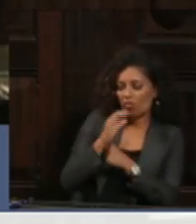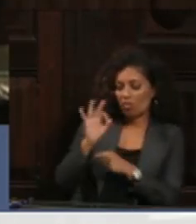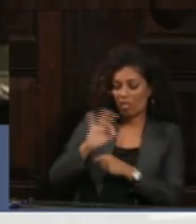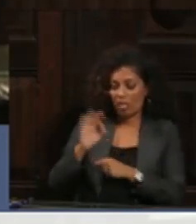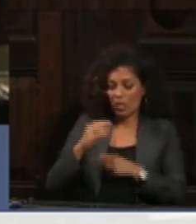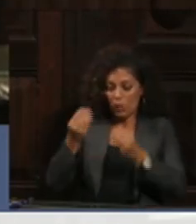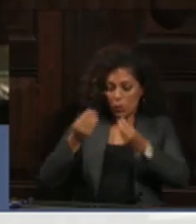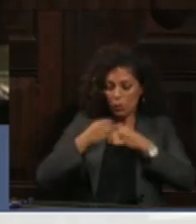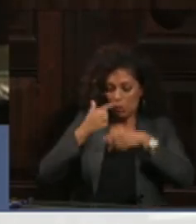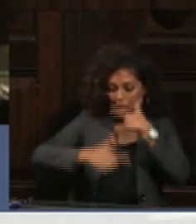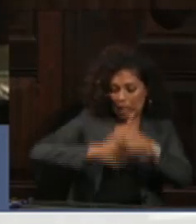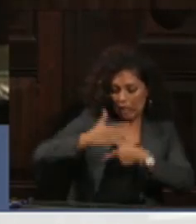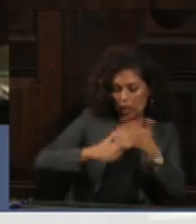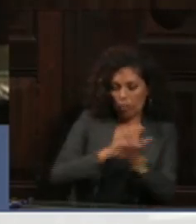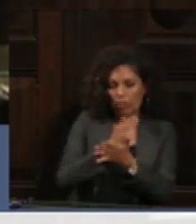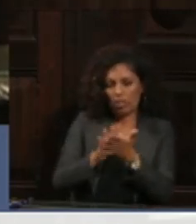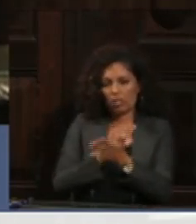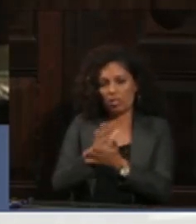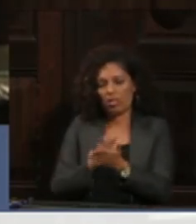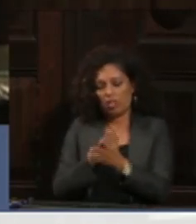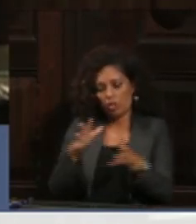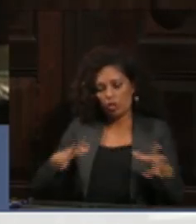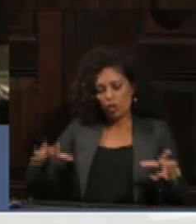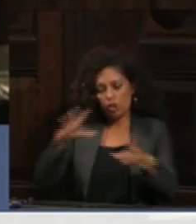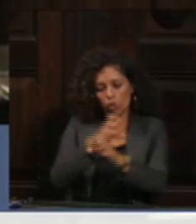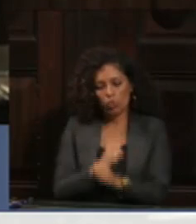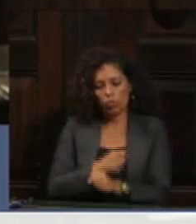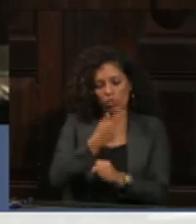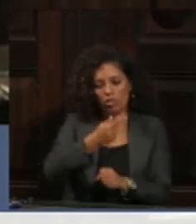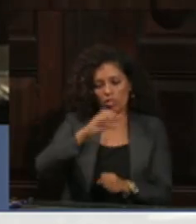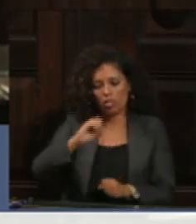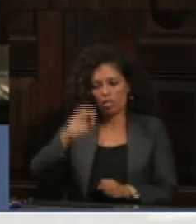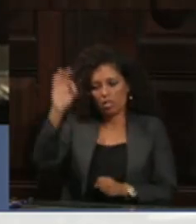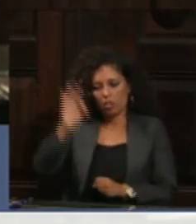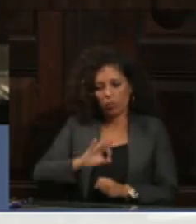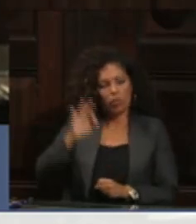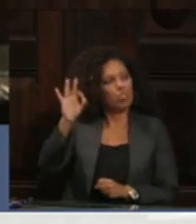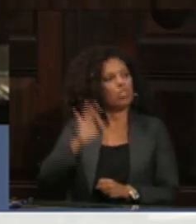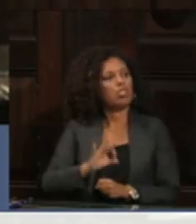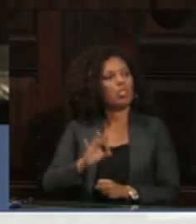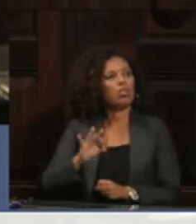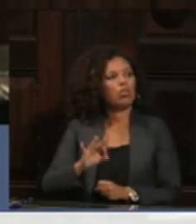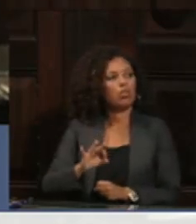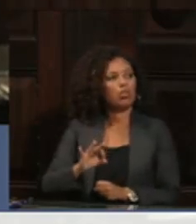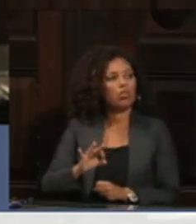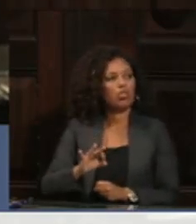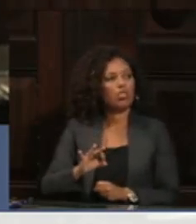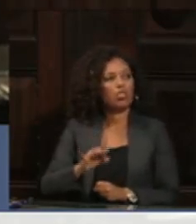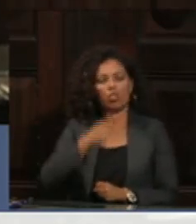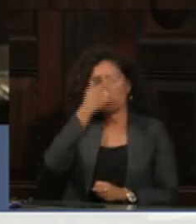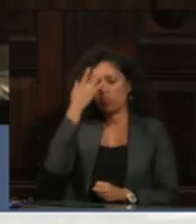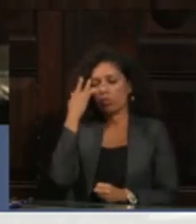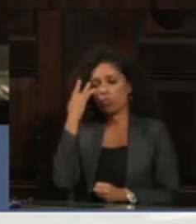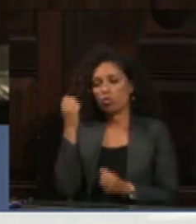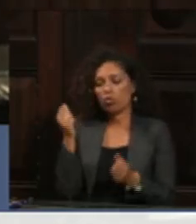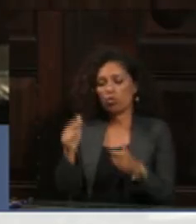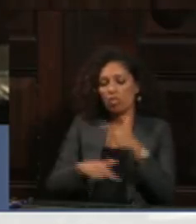No estado do Rio de Janeiro, somos 70%, no estado brasileiro, 70% dos